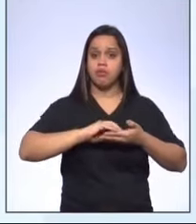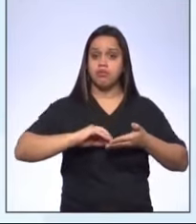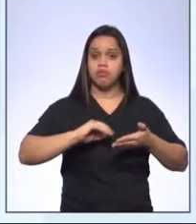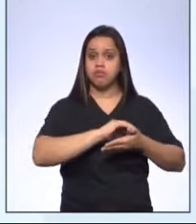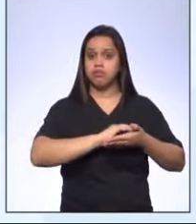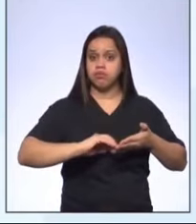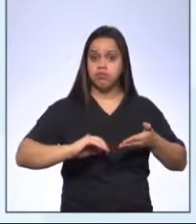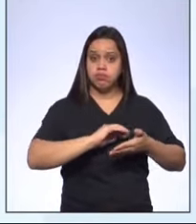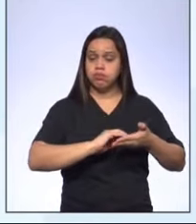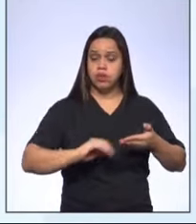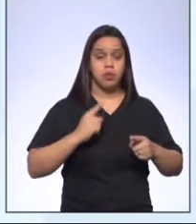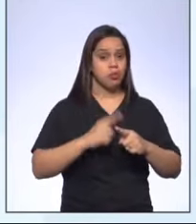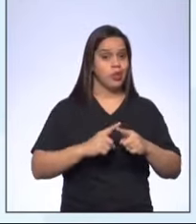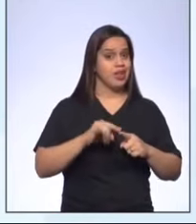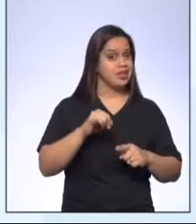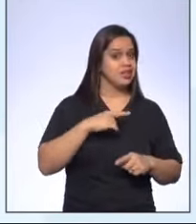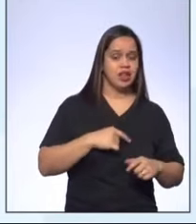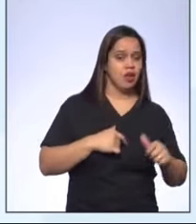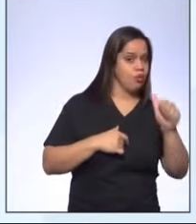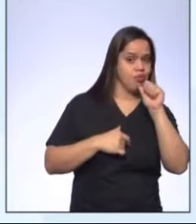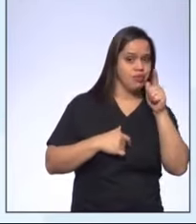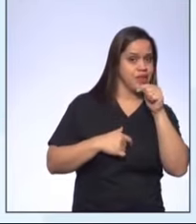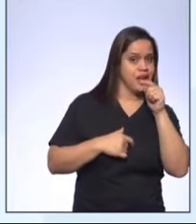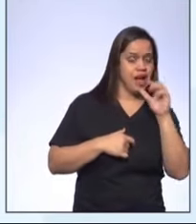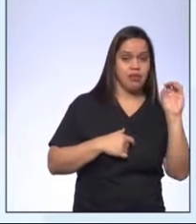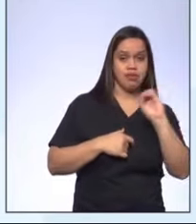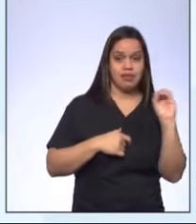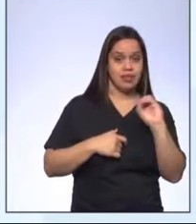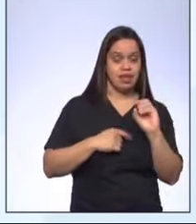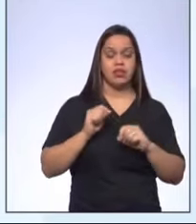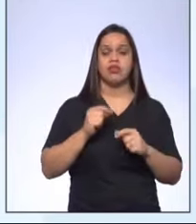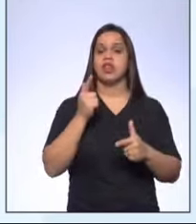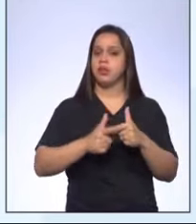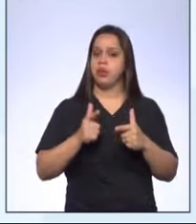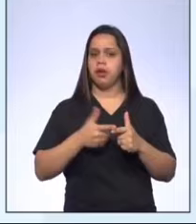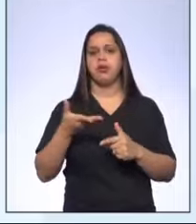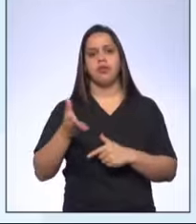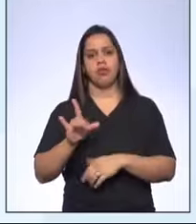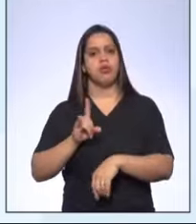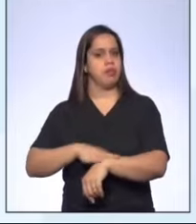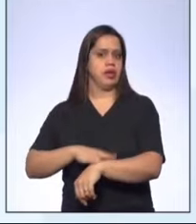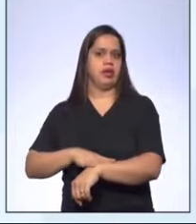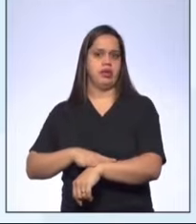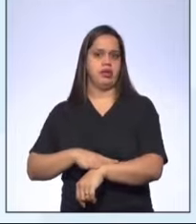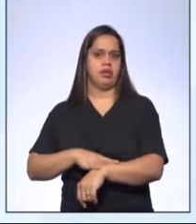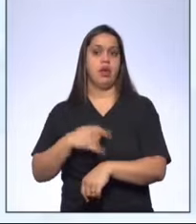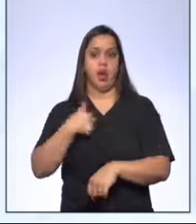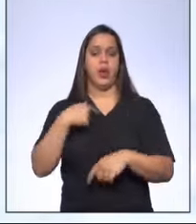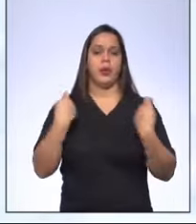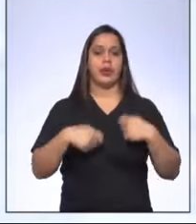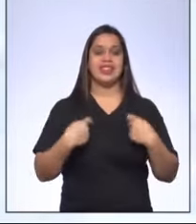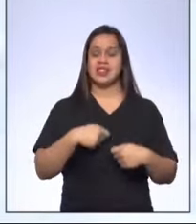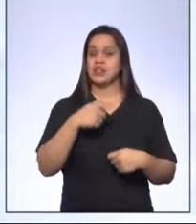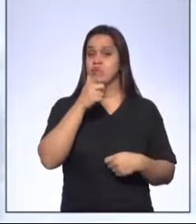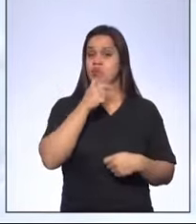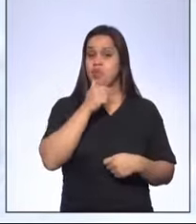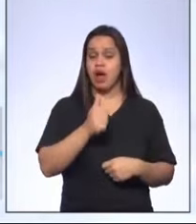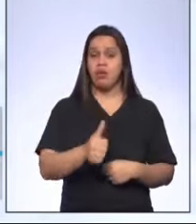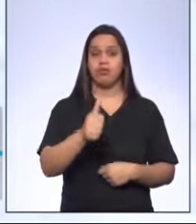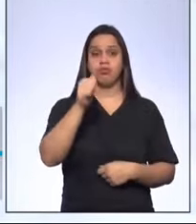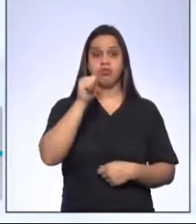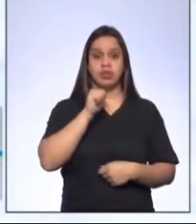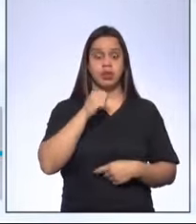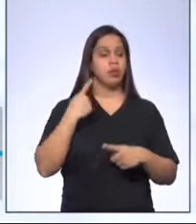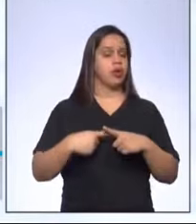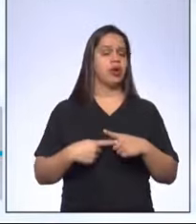Se eu não tomo água, eu vou ter problemas quando eu for no banheiro, tá? Então eu preciso tomar bastante água, que aí o meu corpo não